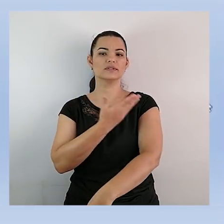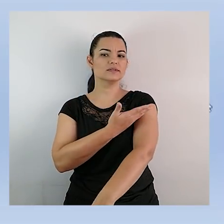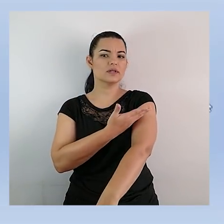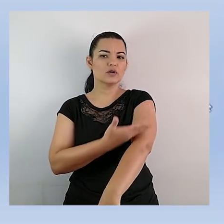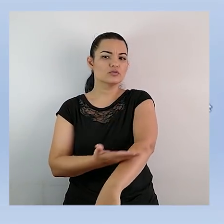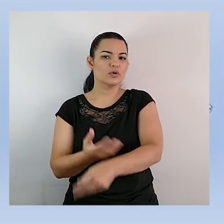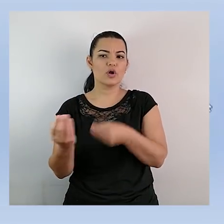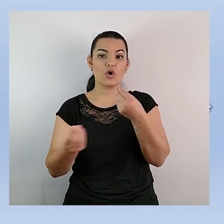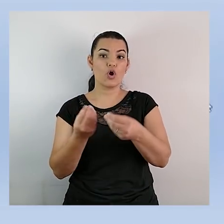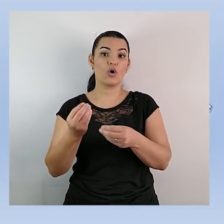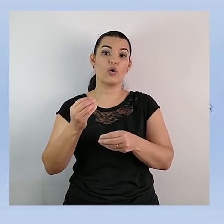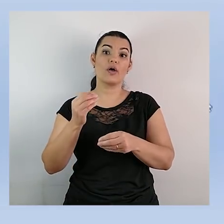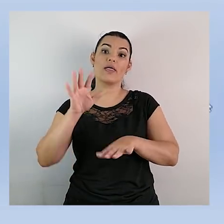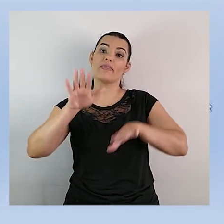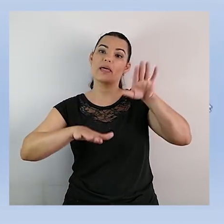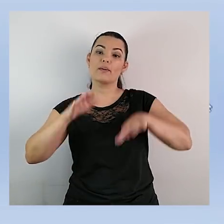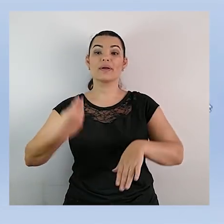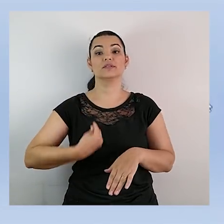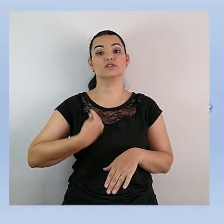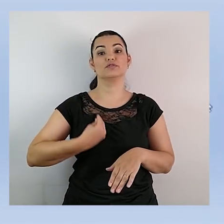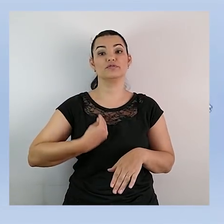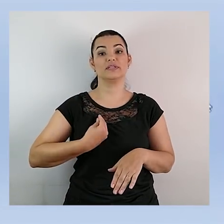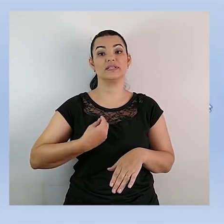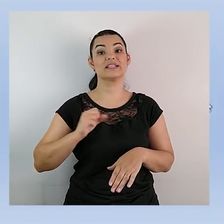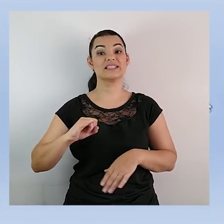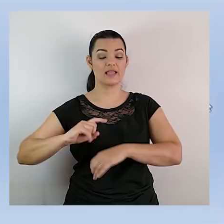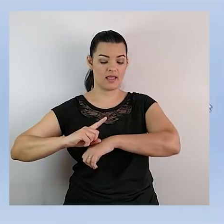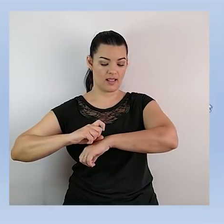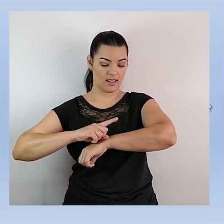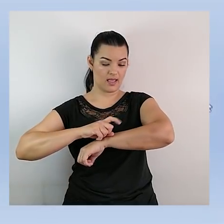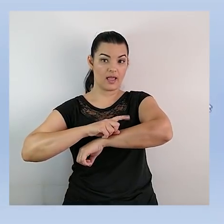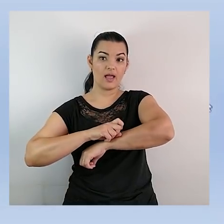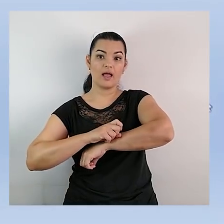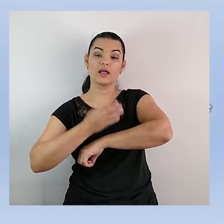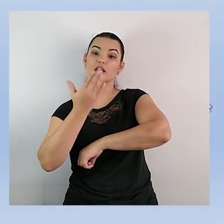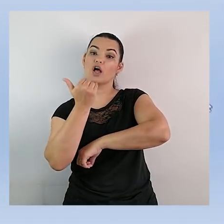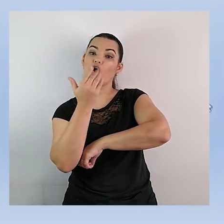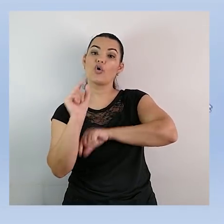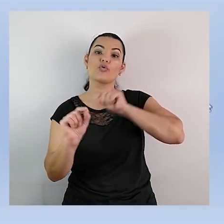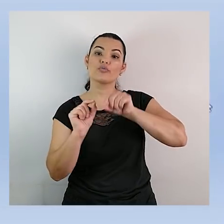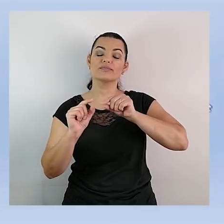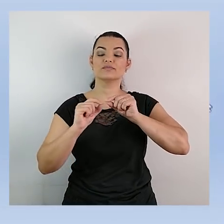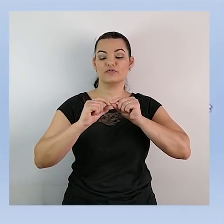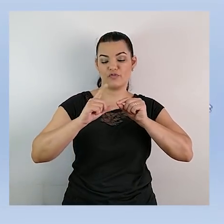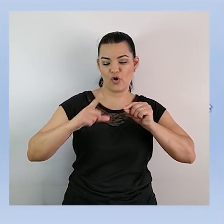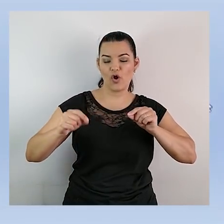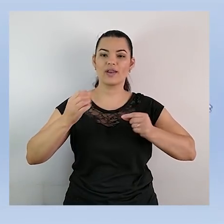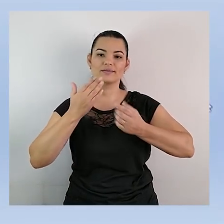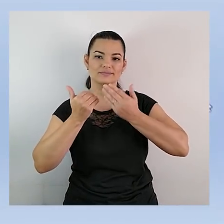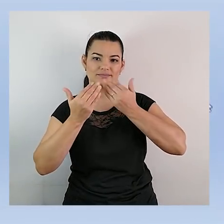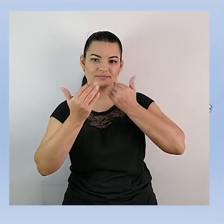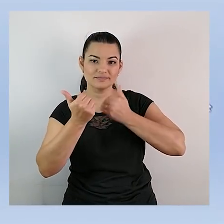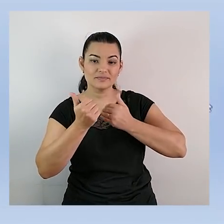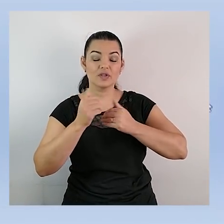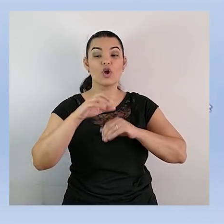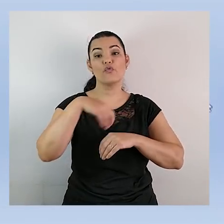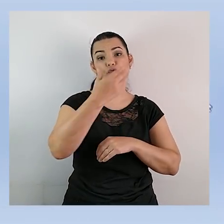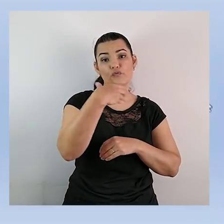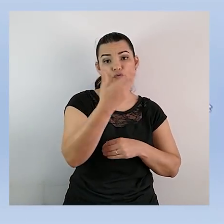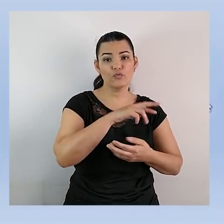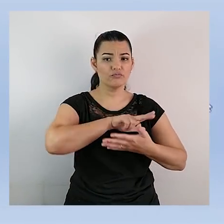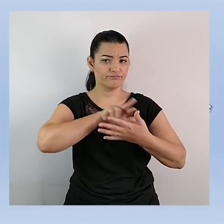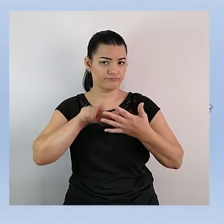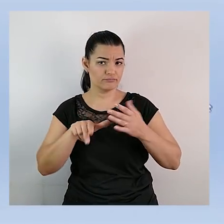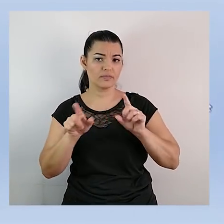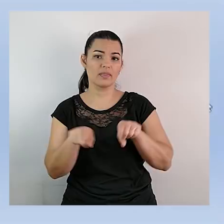hábitos alimentares em diferentes estágios de vida. Então quando ela lagarta, ela se alimenta de folhas, né?